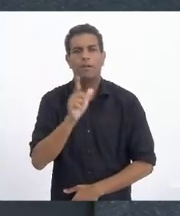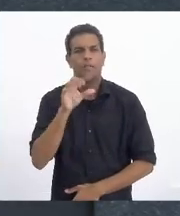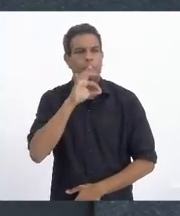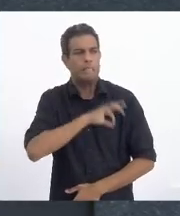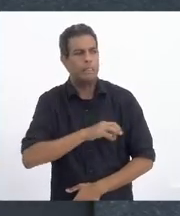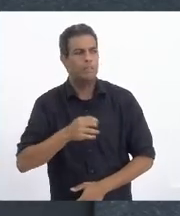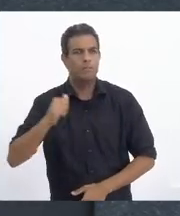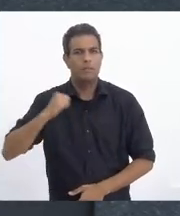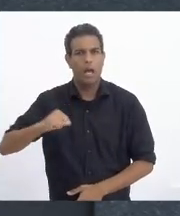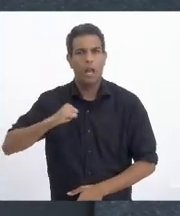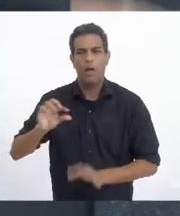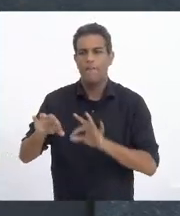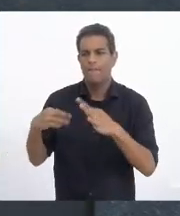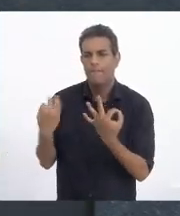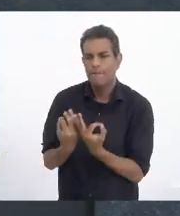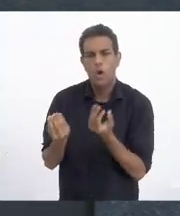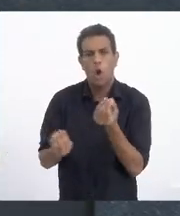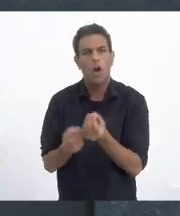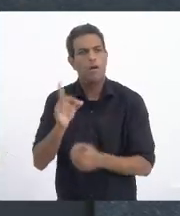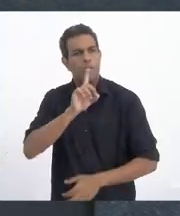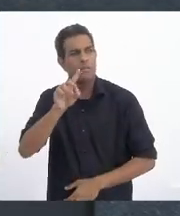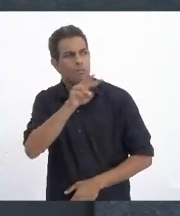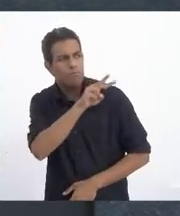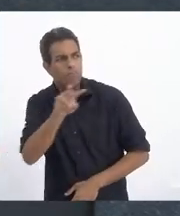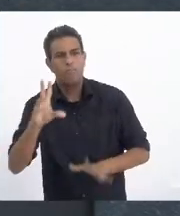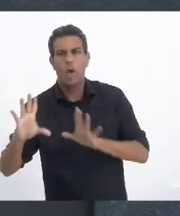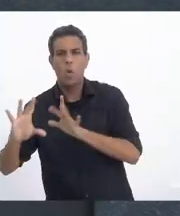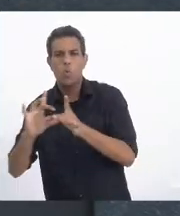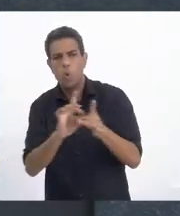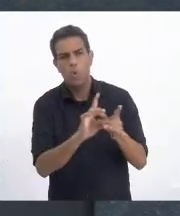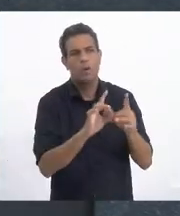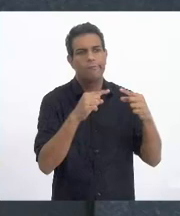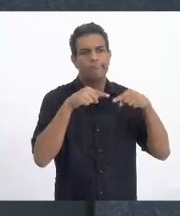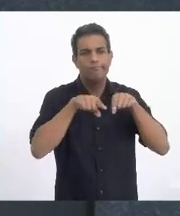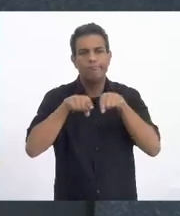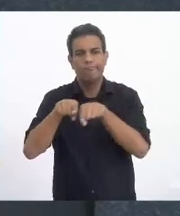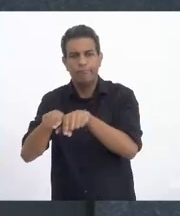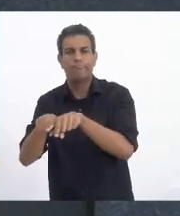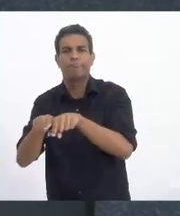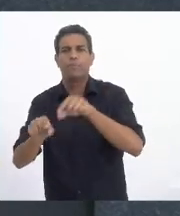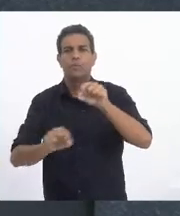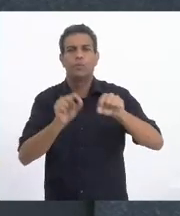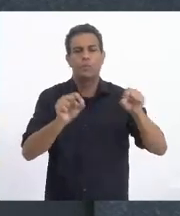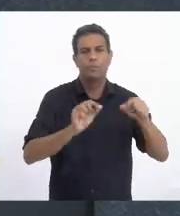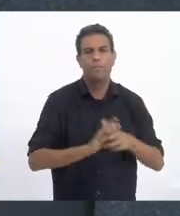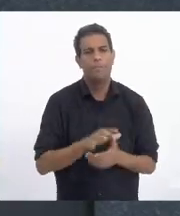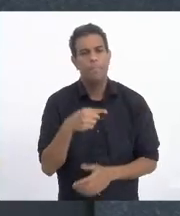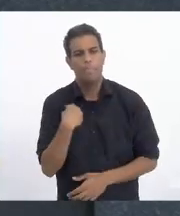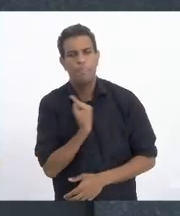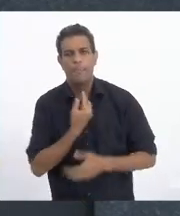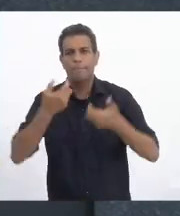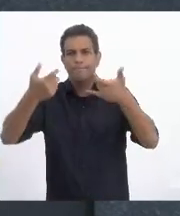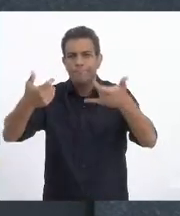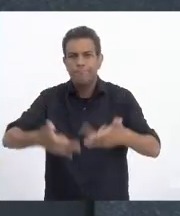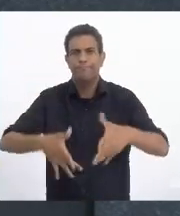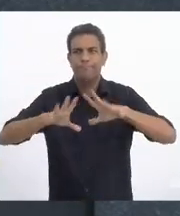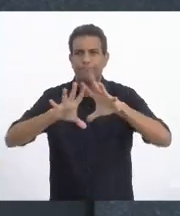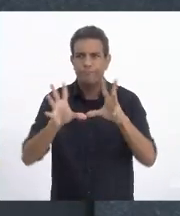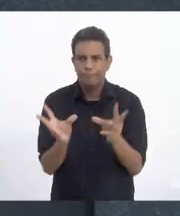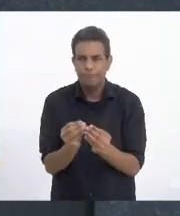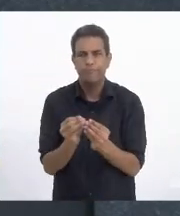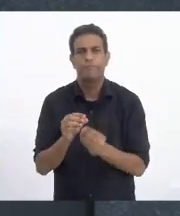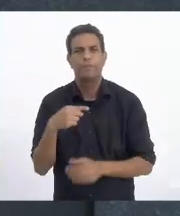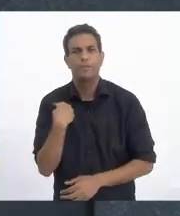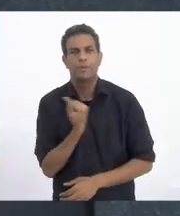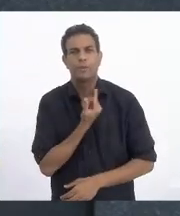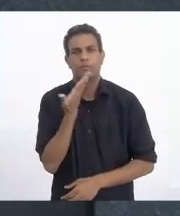cesta básica. Graças a Deus, pessoas se unem para ajudar essas mulheres, esses homens, como foi citado aqui